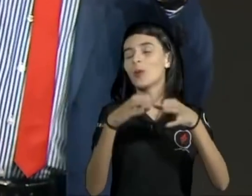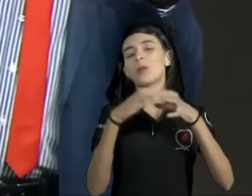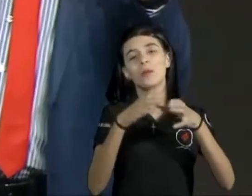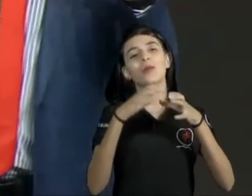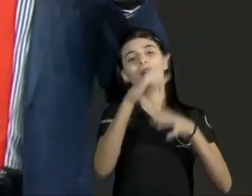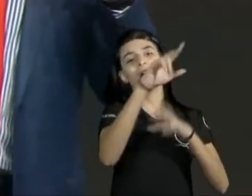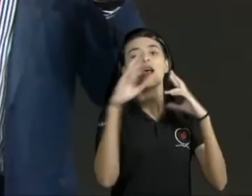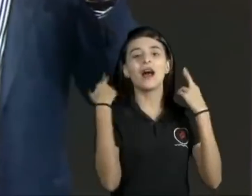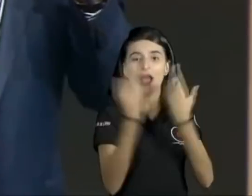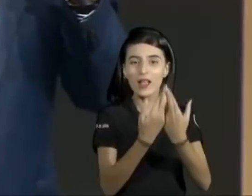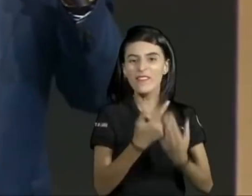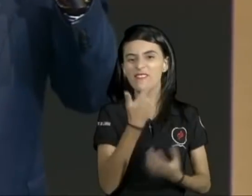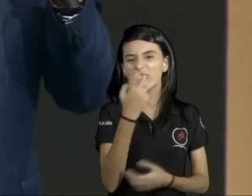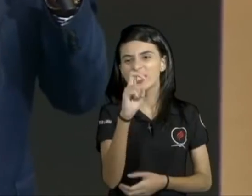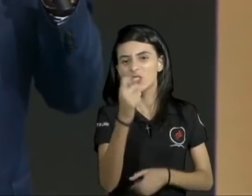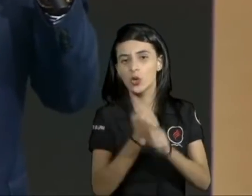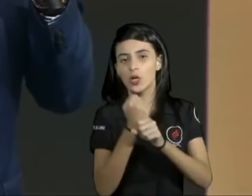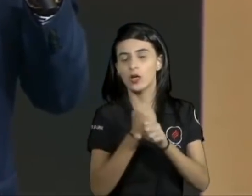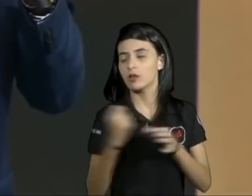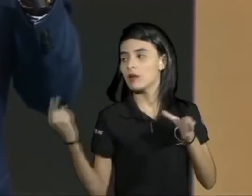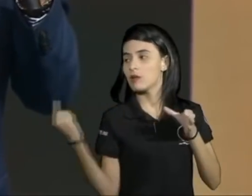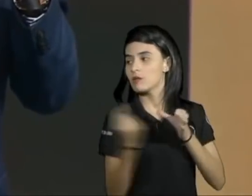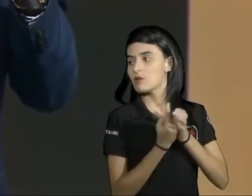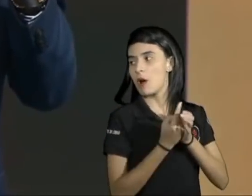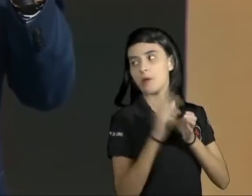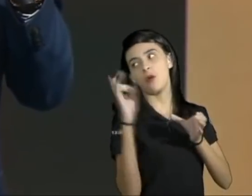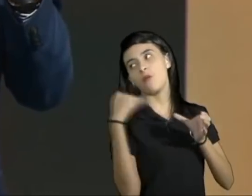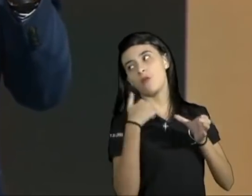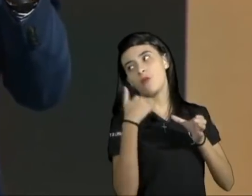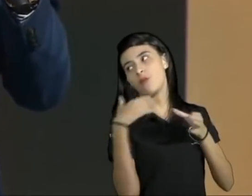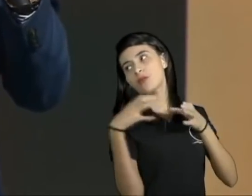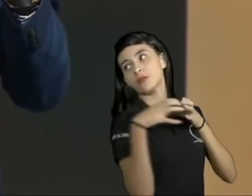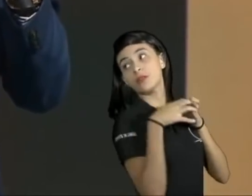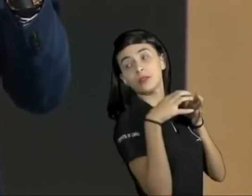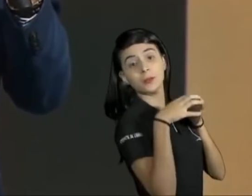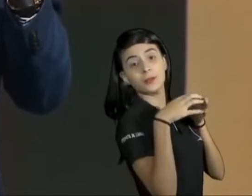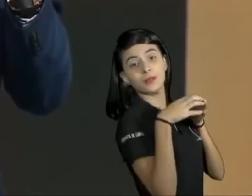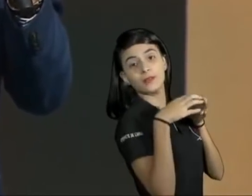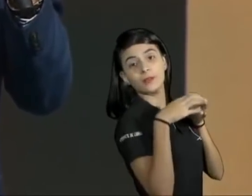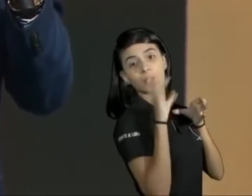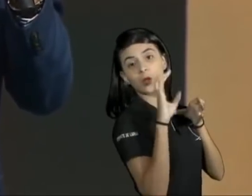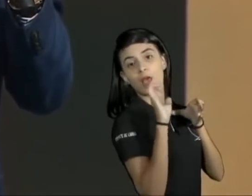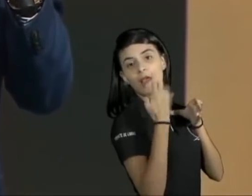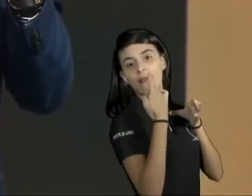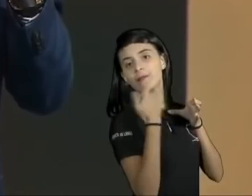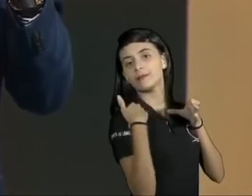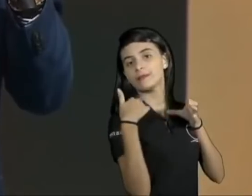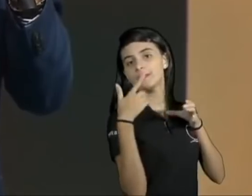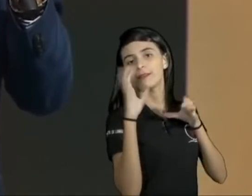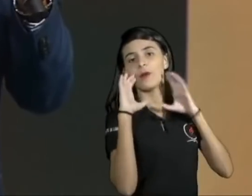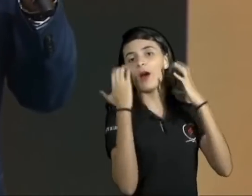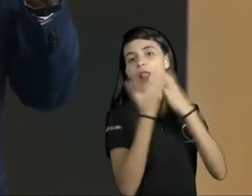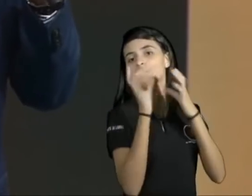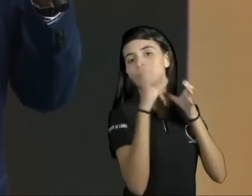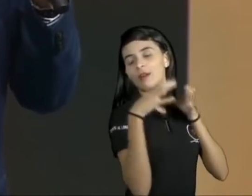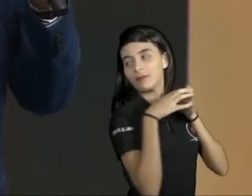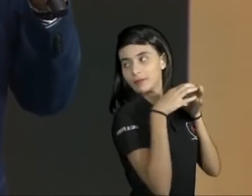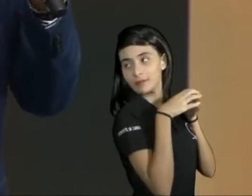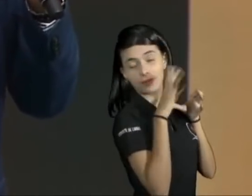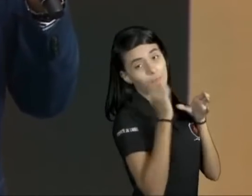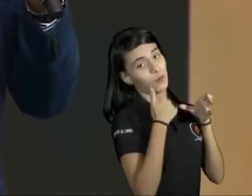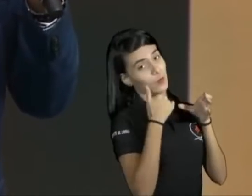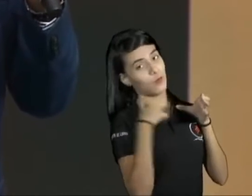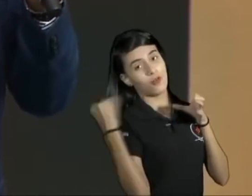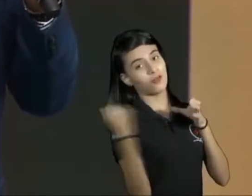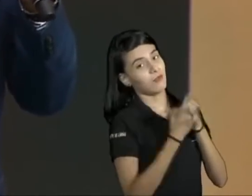20 e 25 anos ninguém pode entrar nesse clubinho esse aqui é o clubinho do ex Renascer e esse aqui